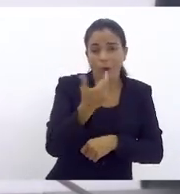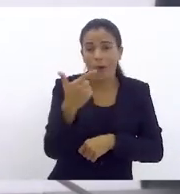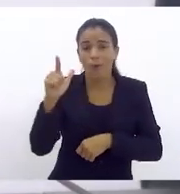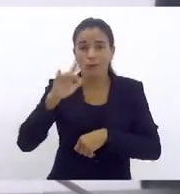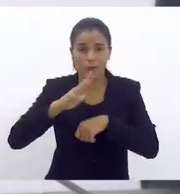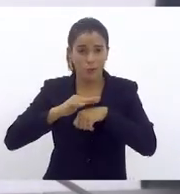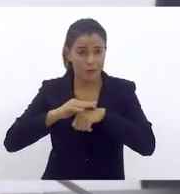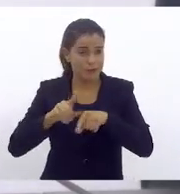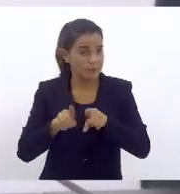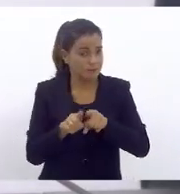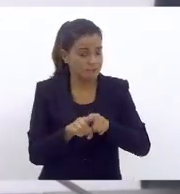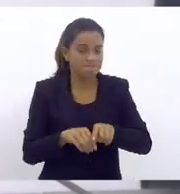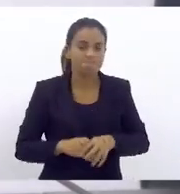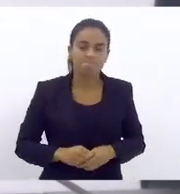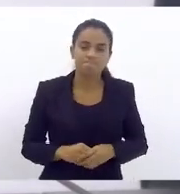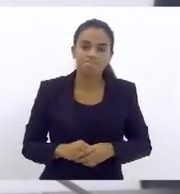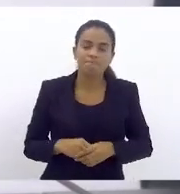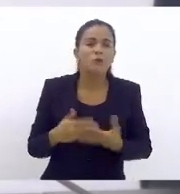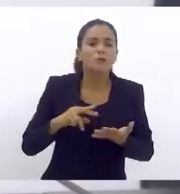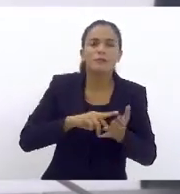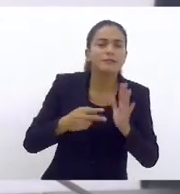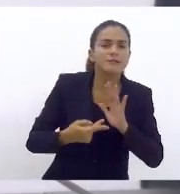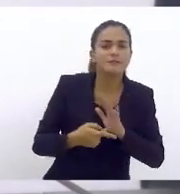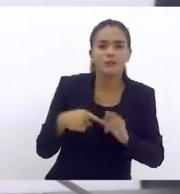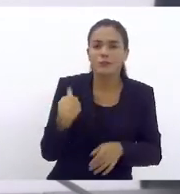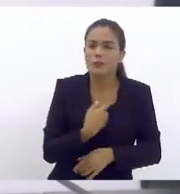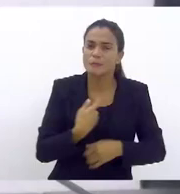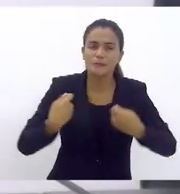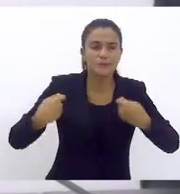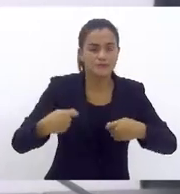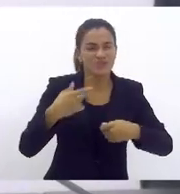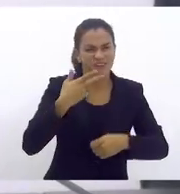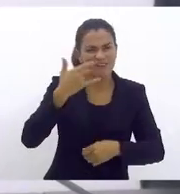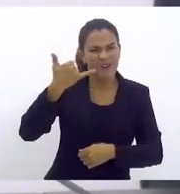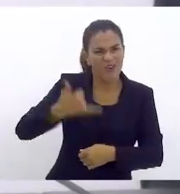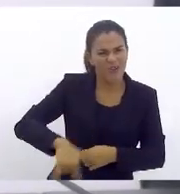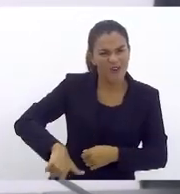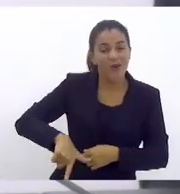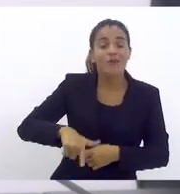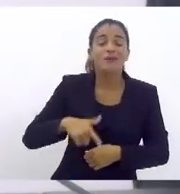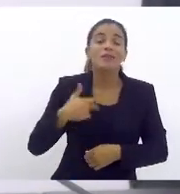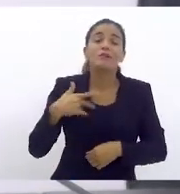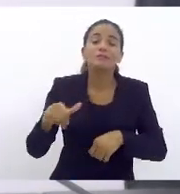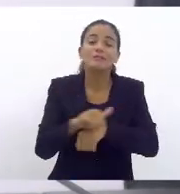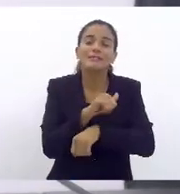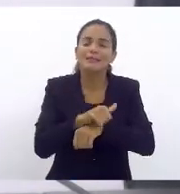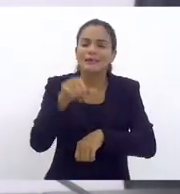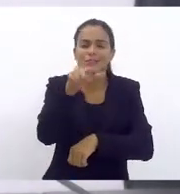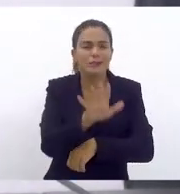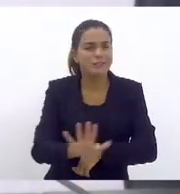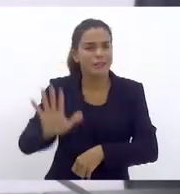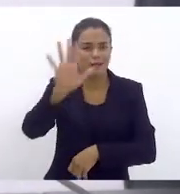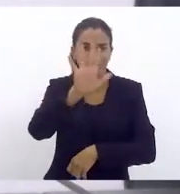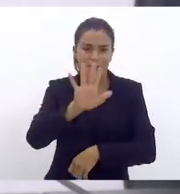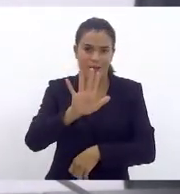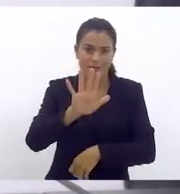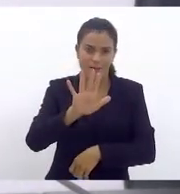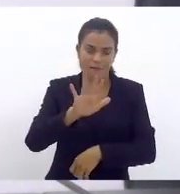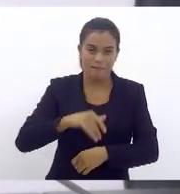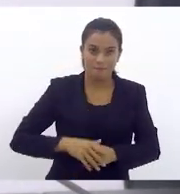importantes né ou seja nós temos que ter uma se já foi dito aqui uma estratégia Nacional de estado